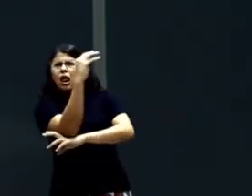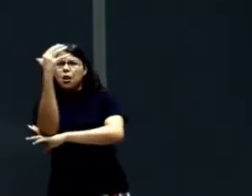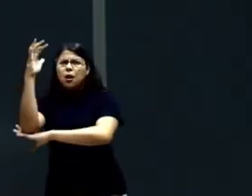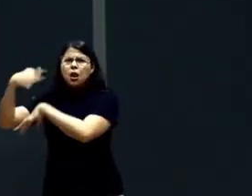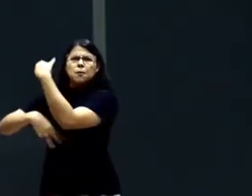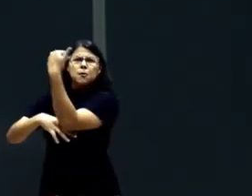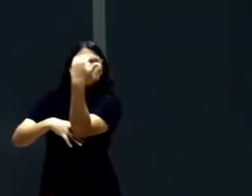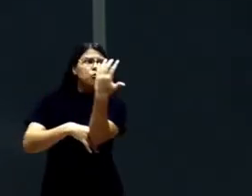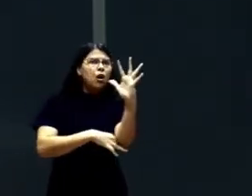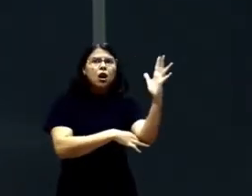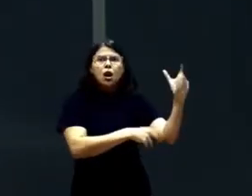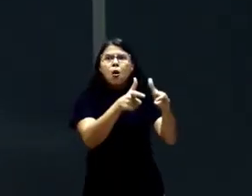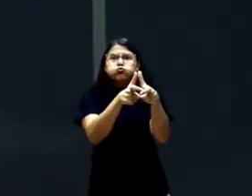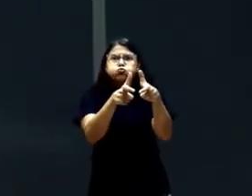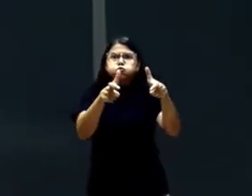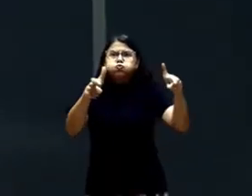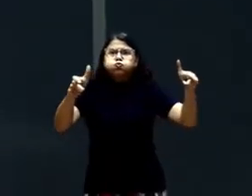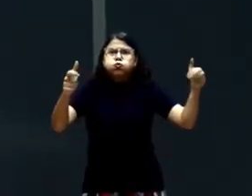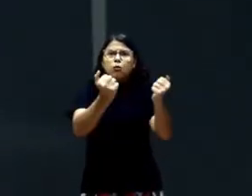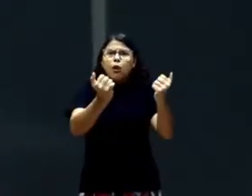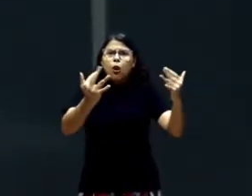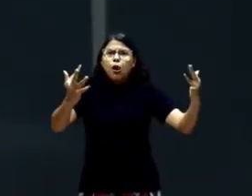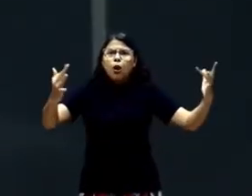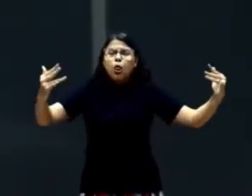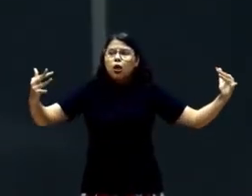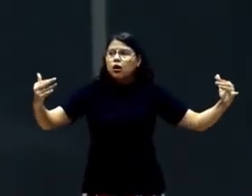ele esperava. A ponto de,